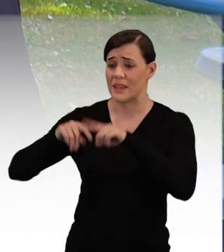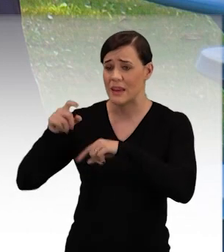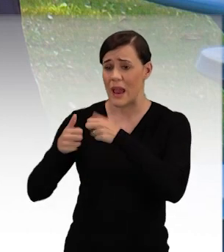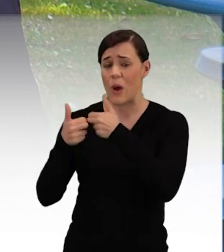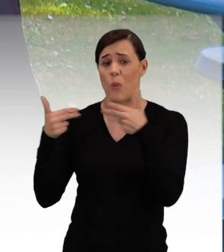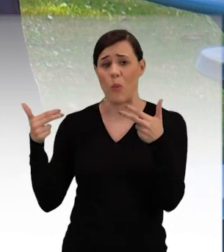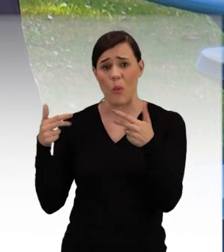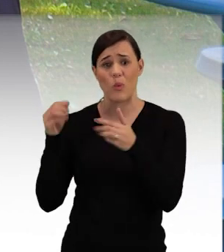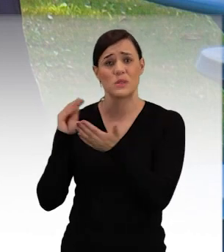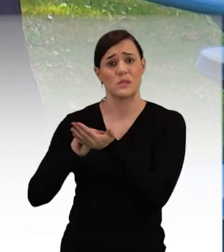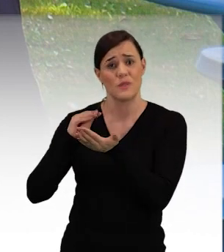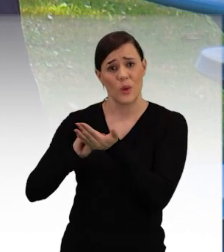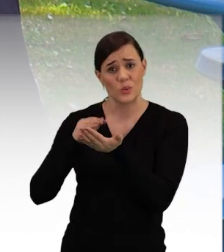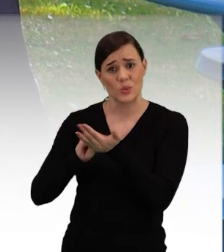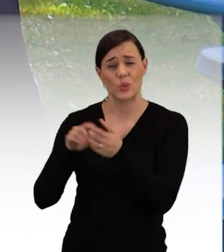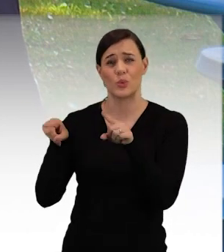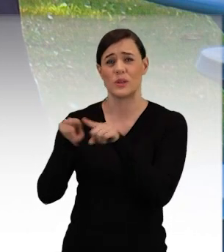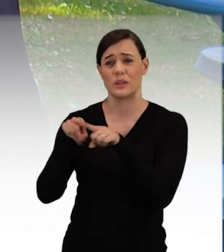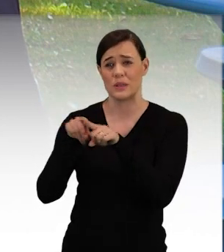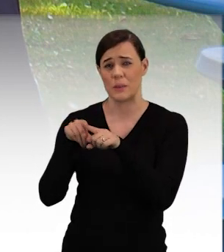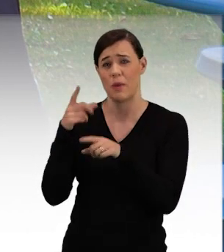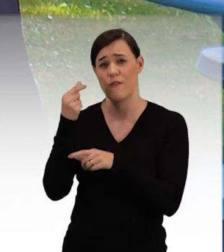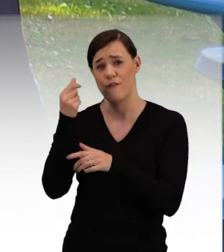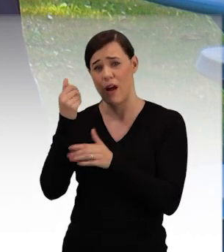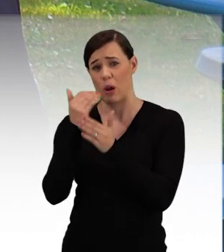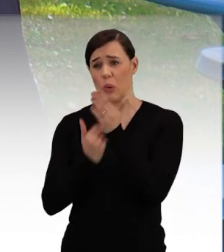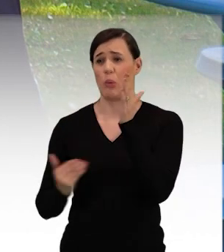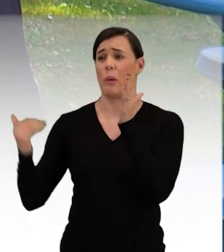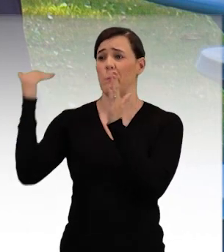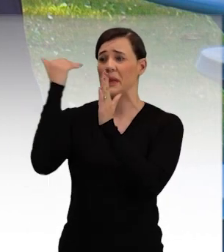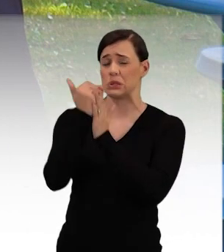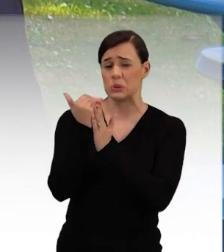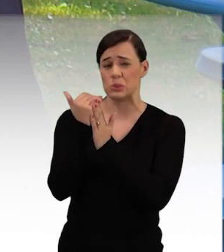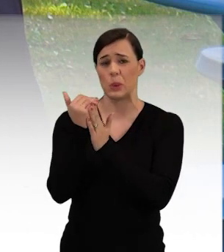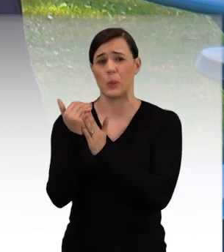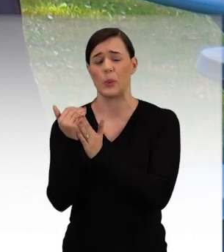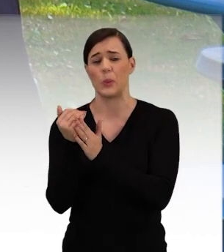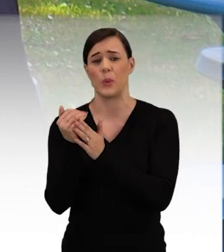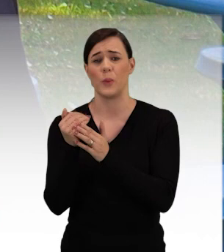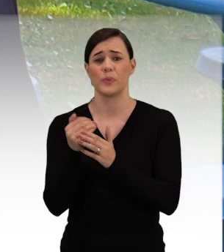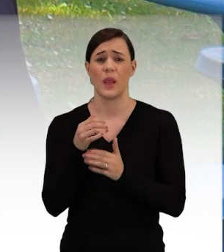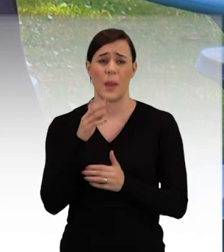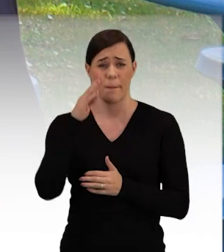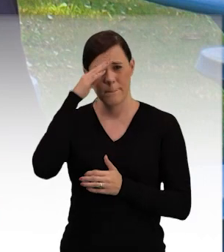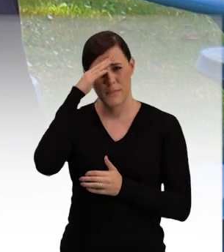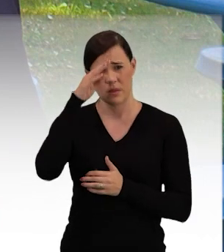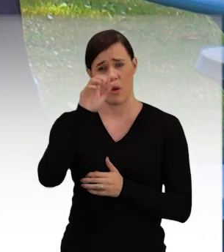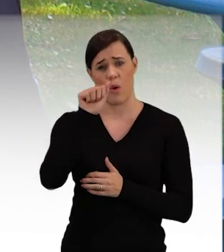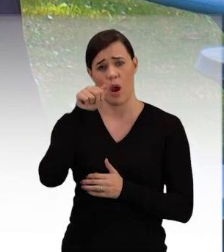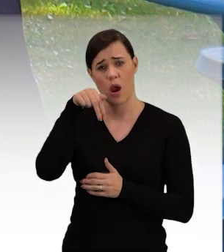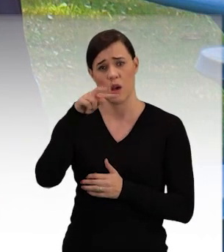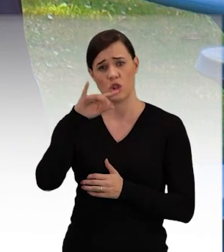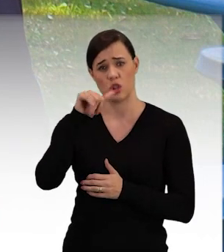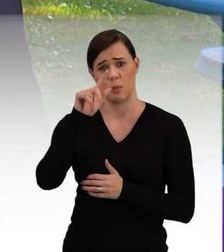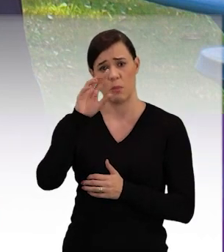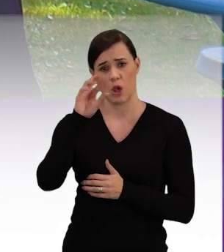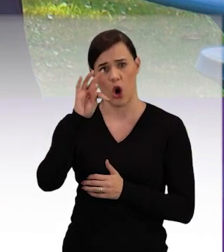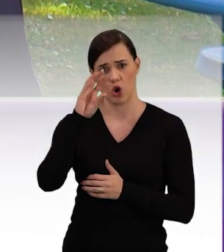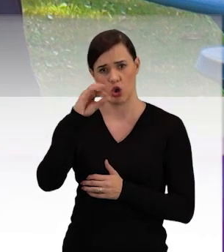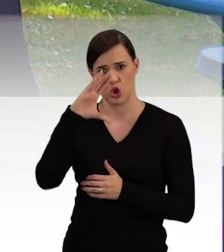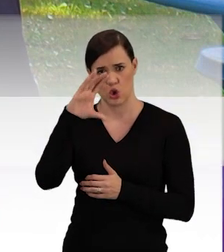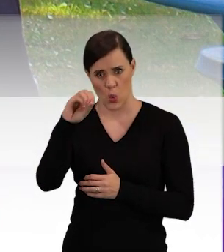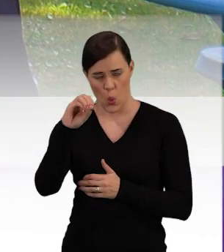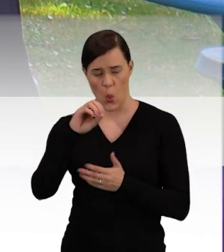nós tivemos algumas demandas nesse caso, principalmente de alguns casos de antibiótico, por exemplo, que são